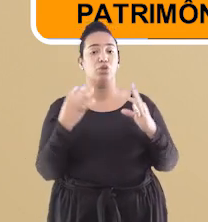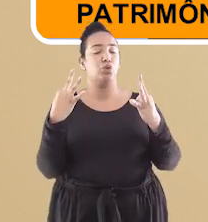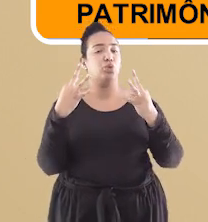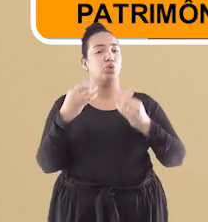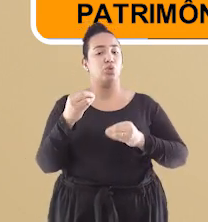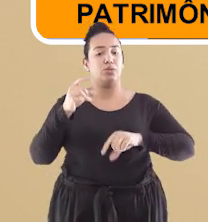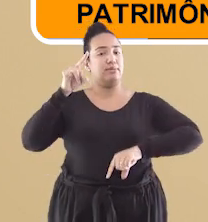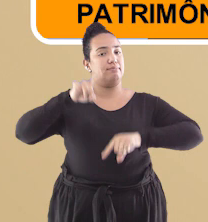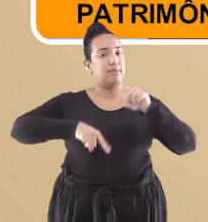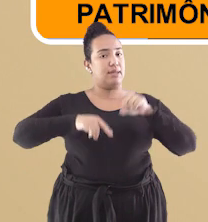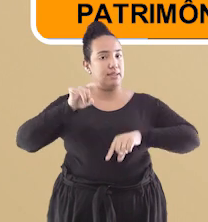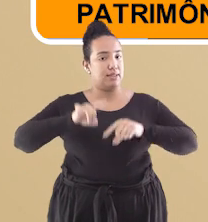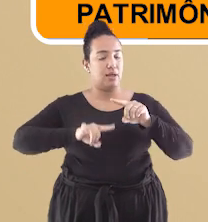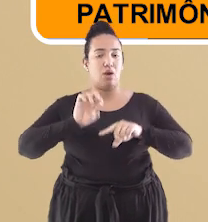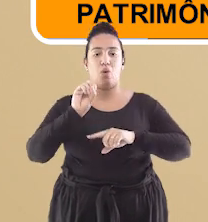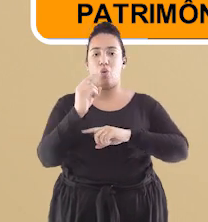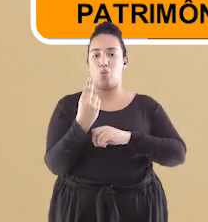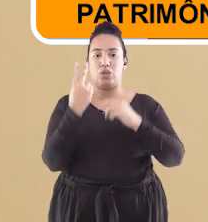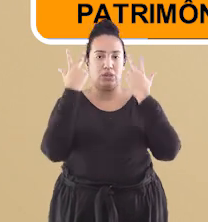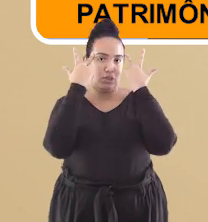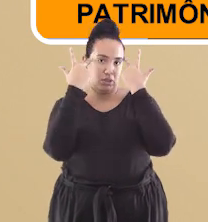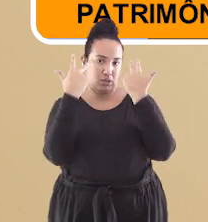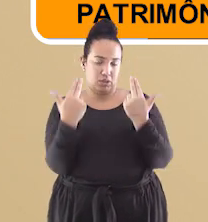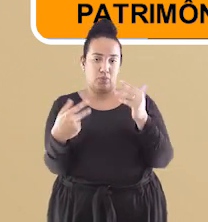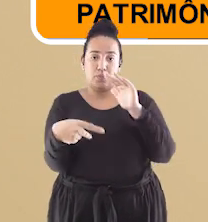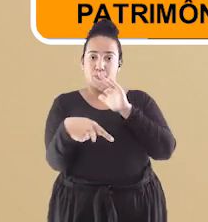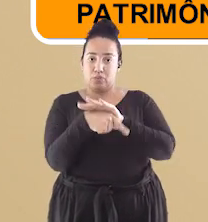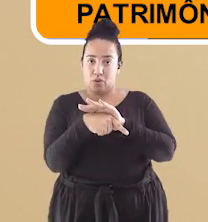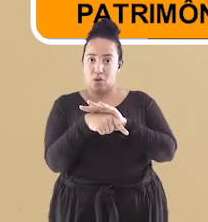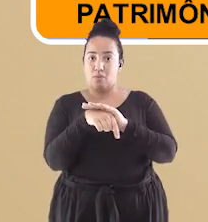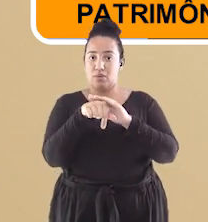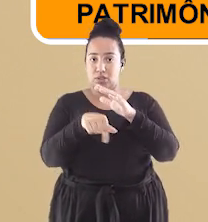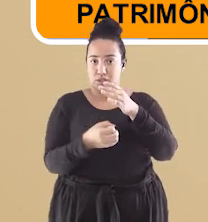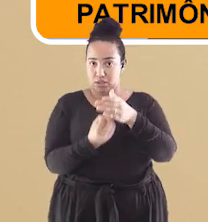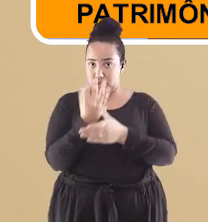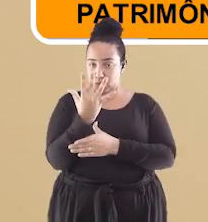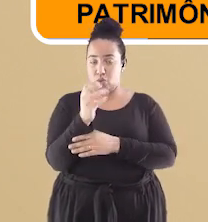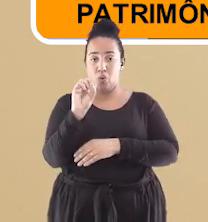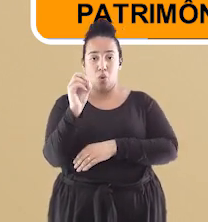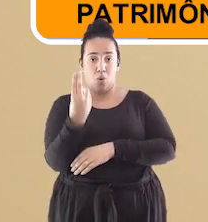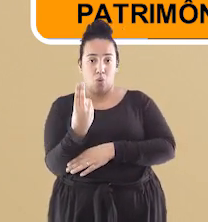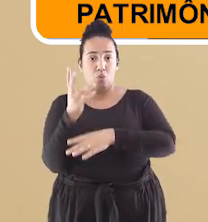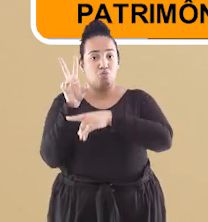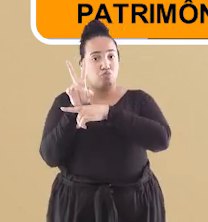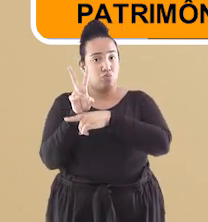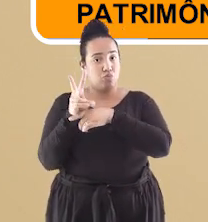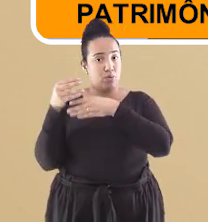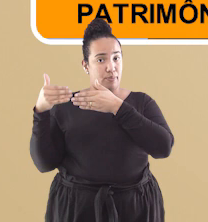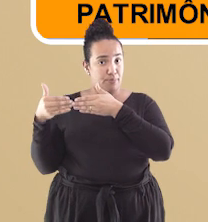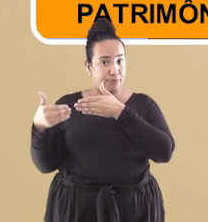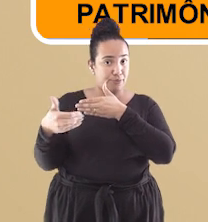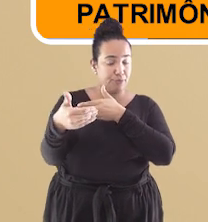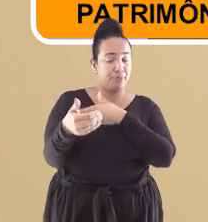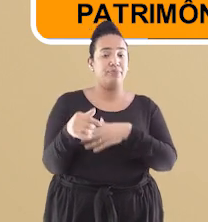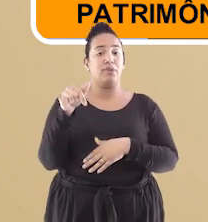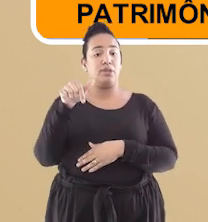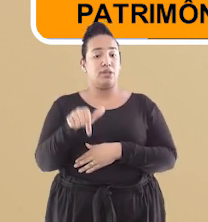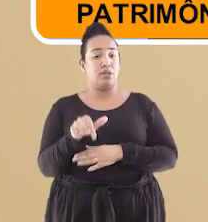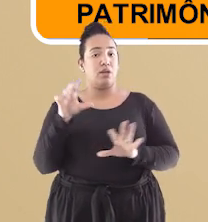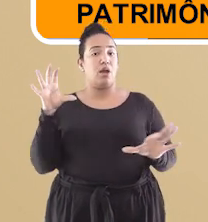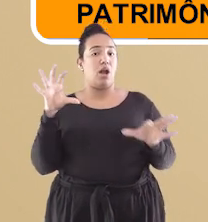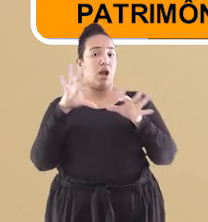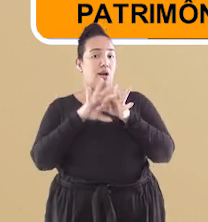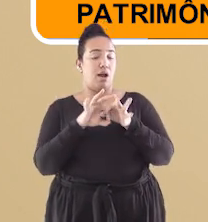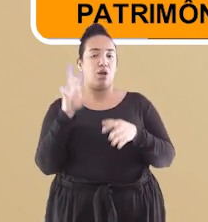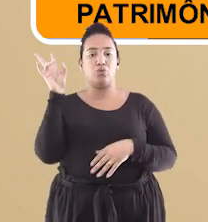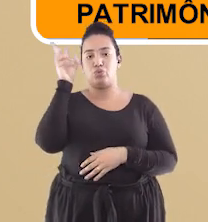todos os bens materiais ou naturais que foram construídos ou preservados ao longo do tempo. E esses bens estão profundamente